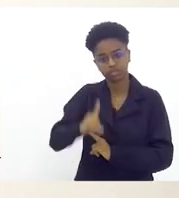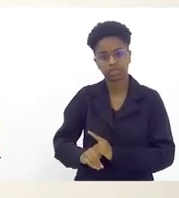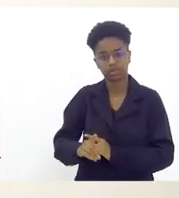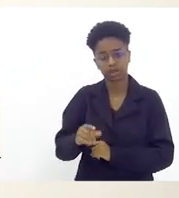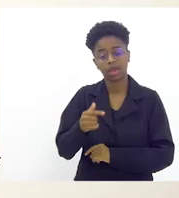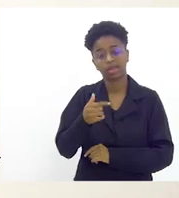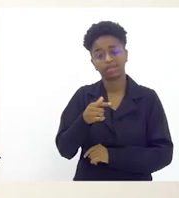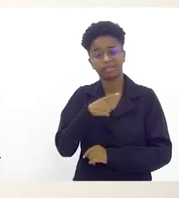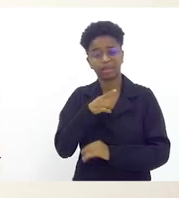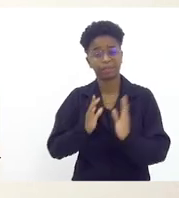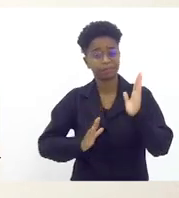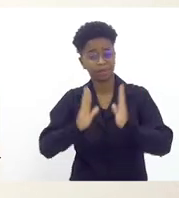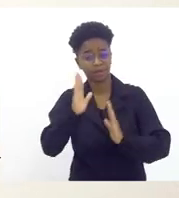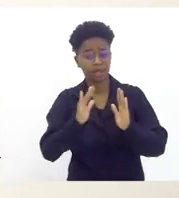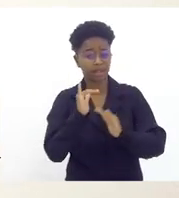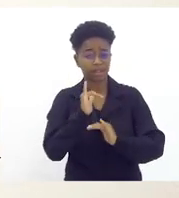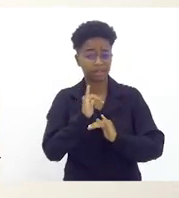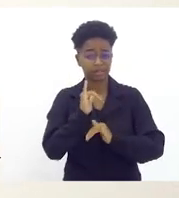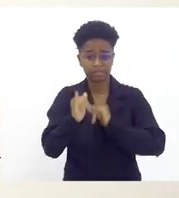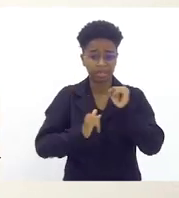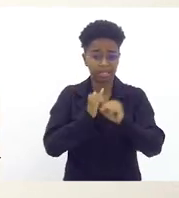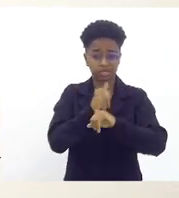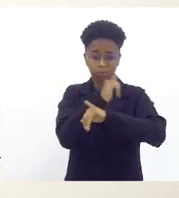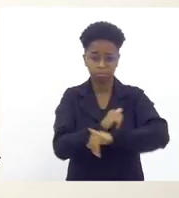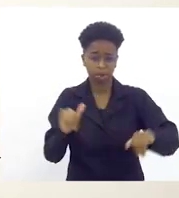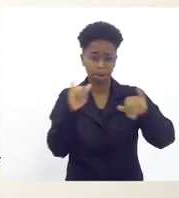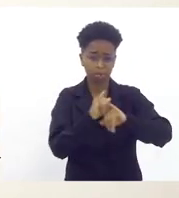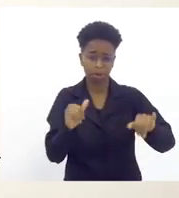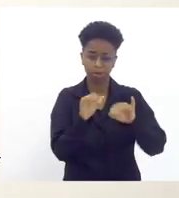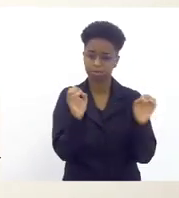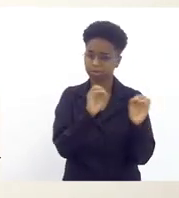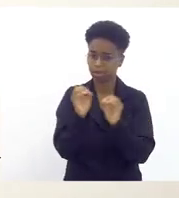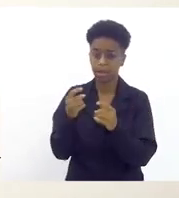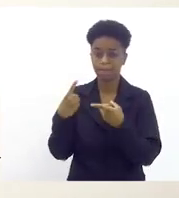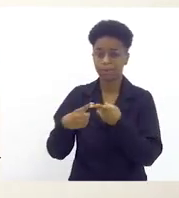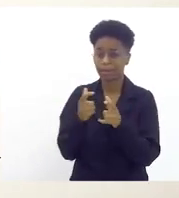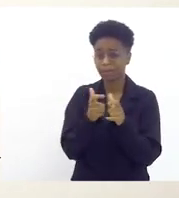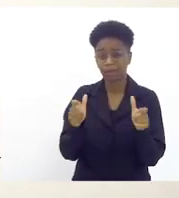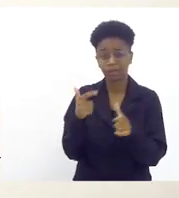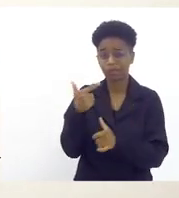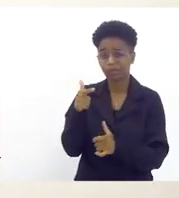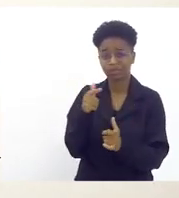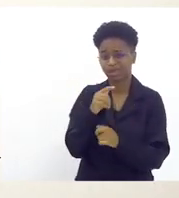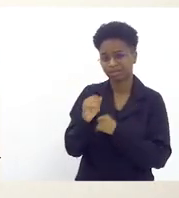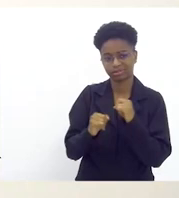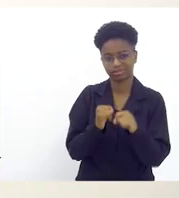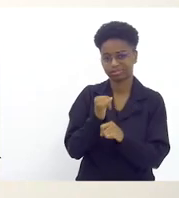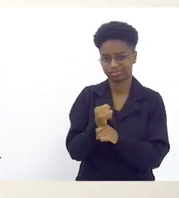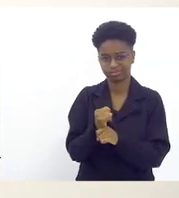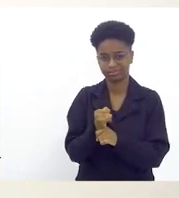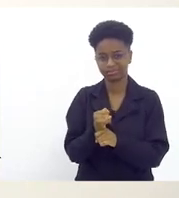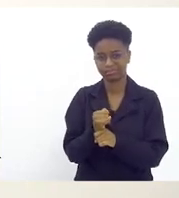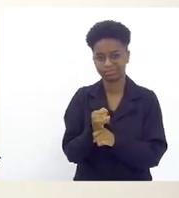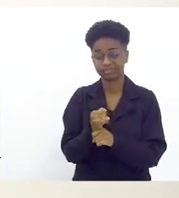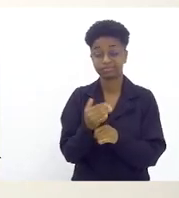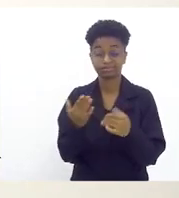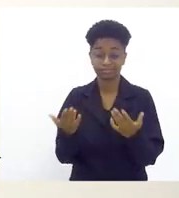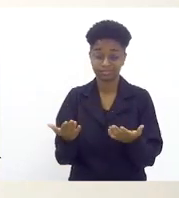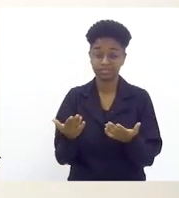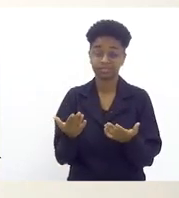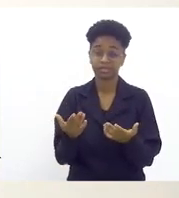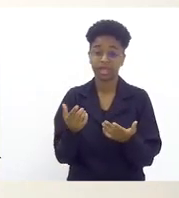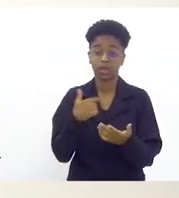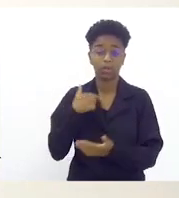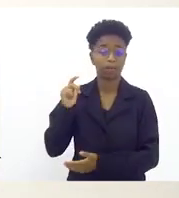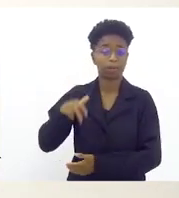onde a internet não se falava nada sobre isso, porque nem todo mundo tinha acesso a ela. E era andando de porta